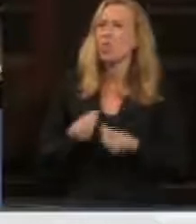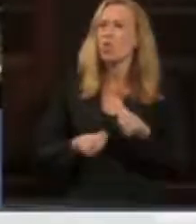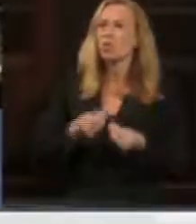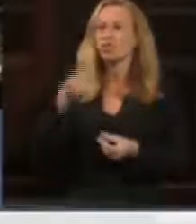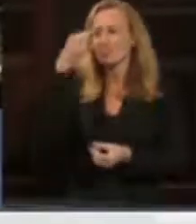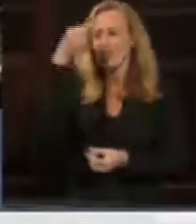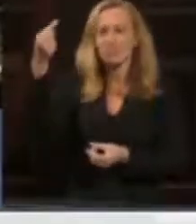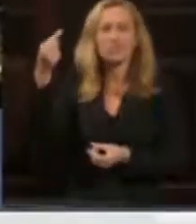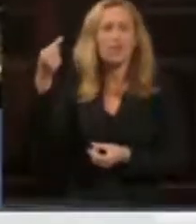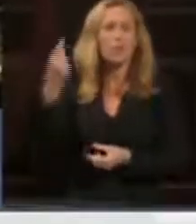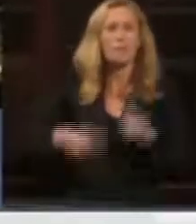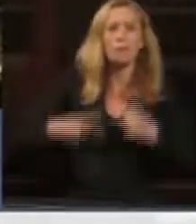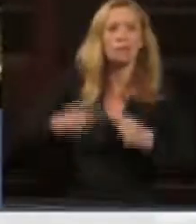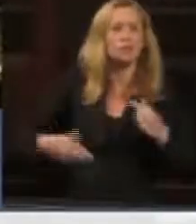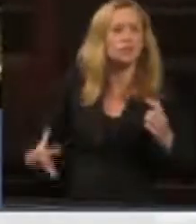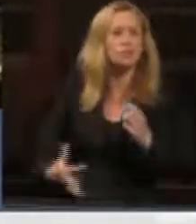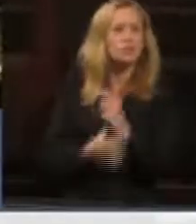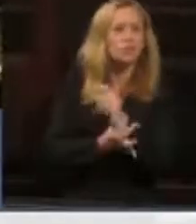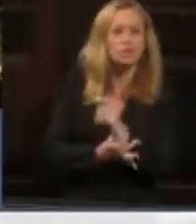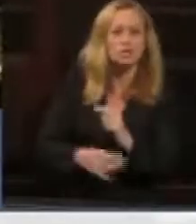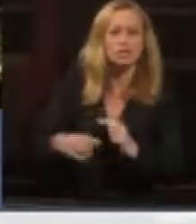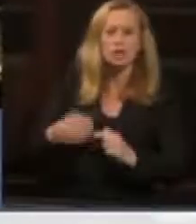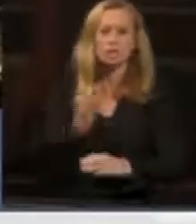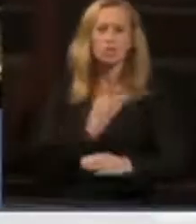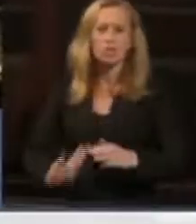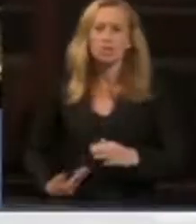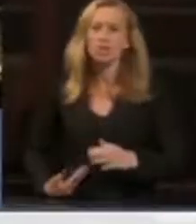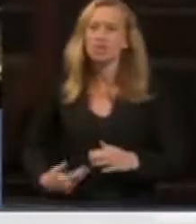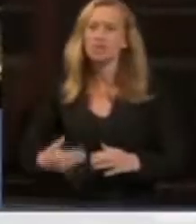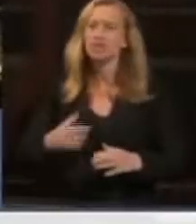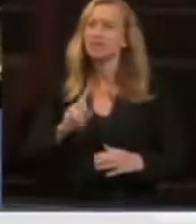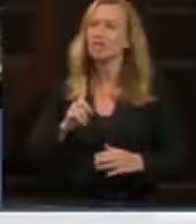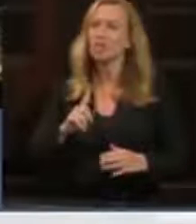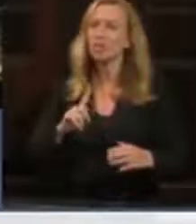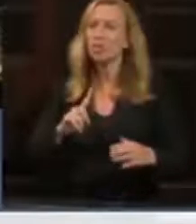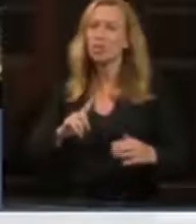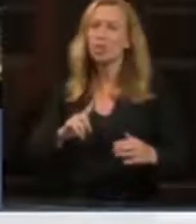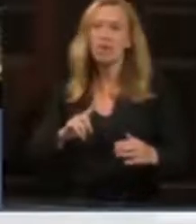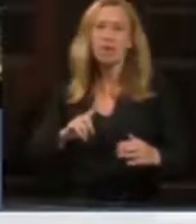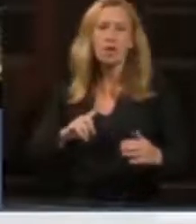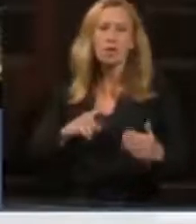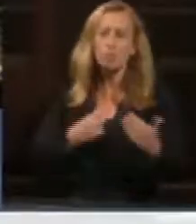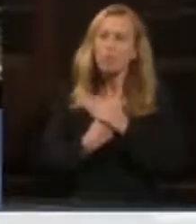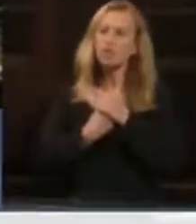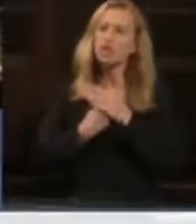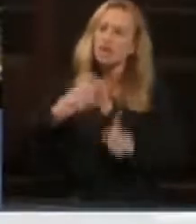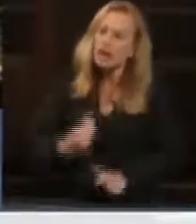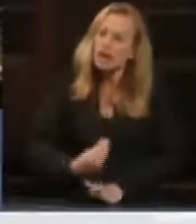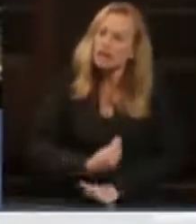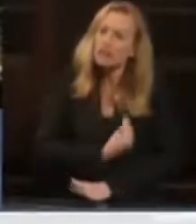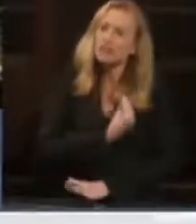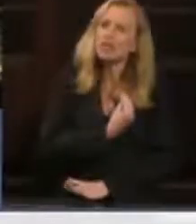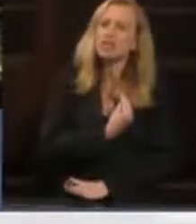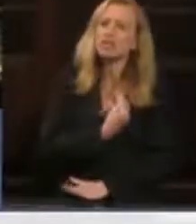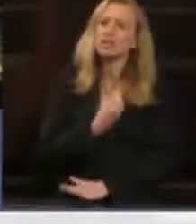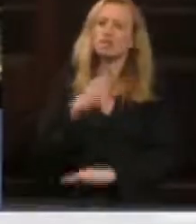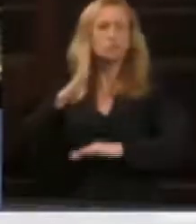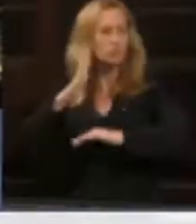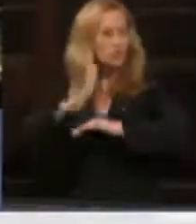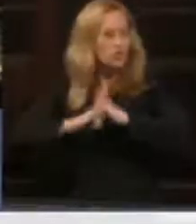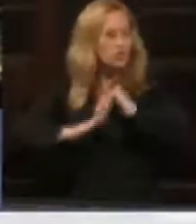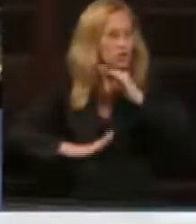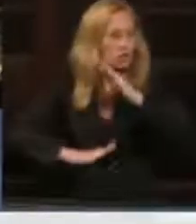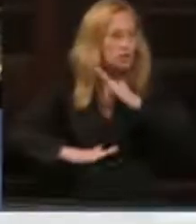segurança pública que não preserve a vida dos profissionais, das